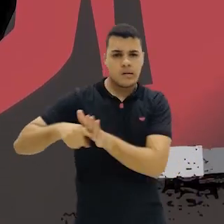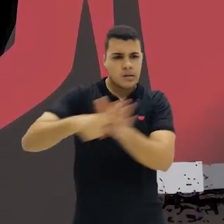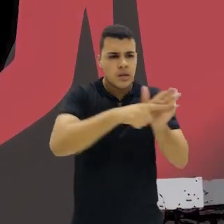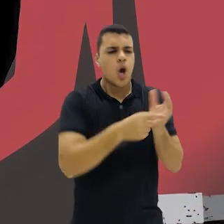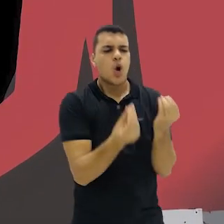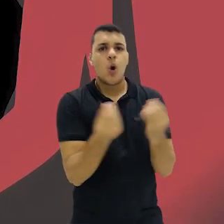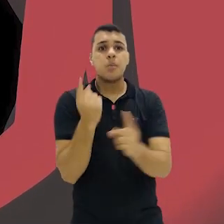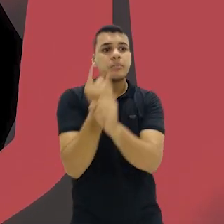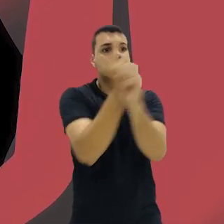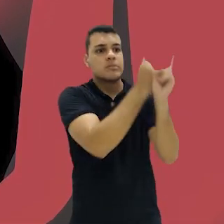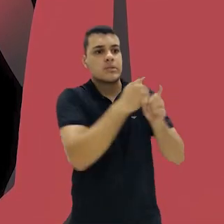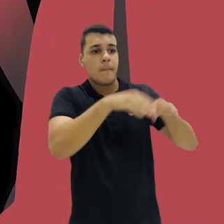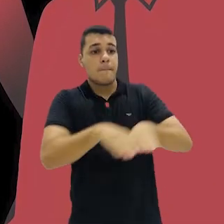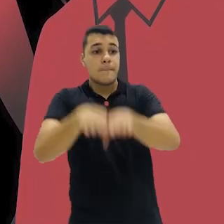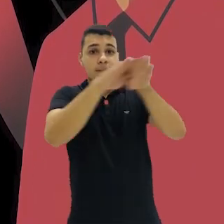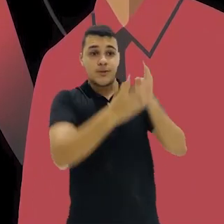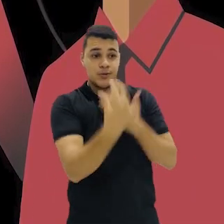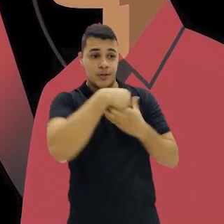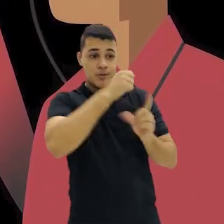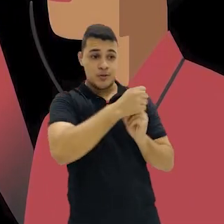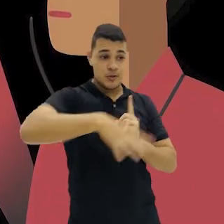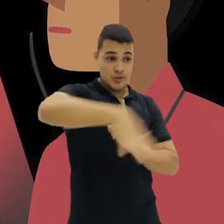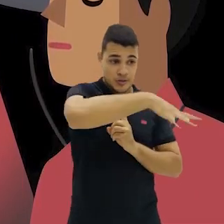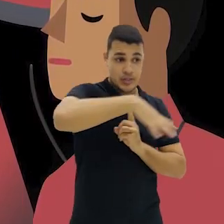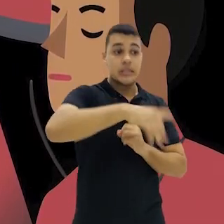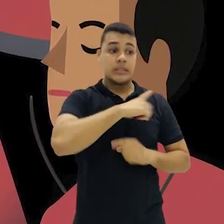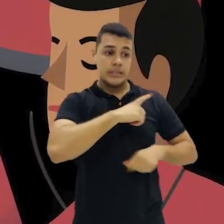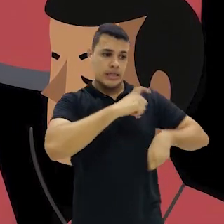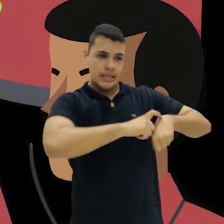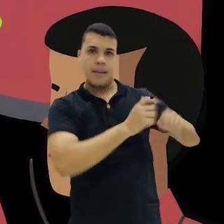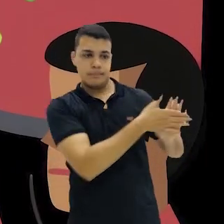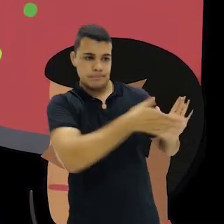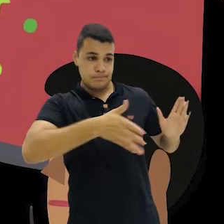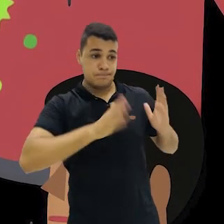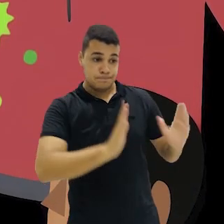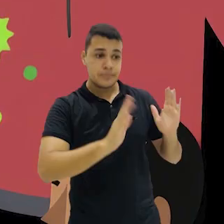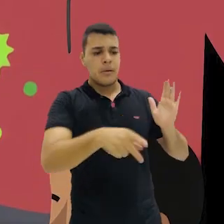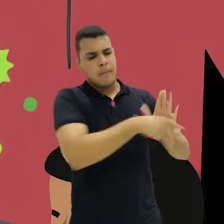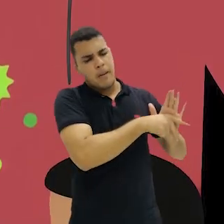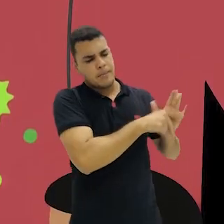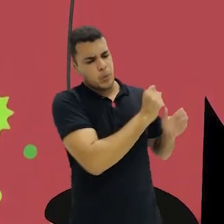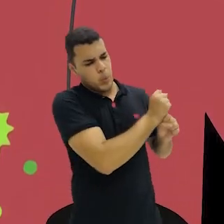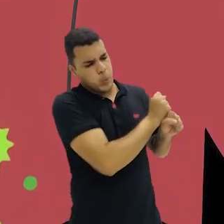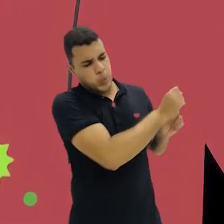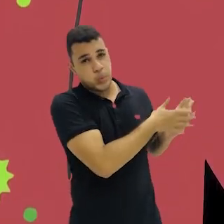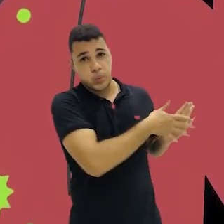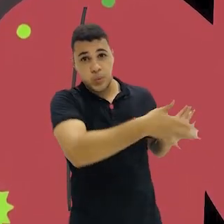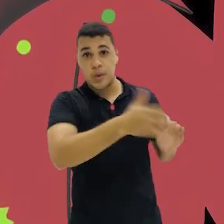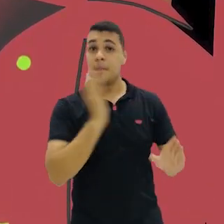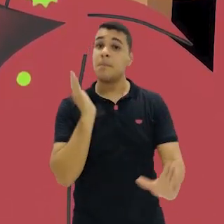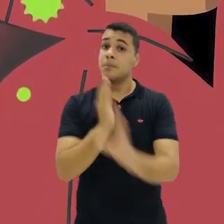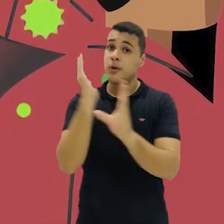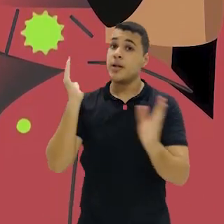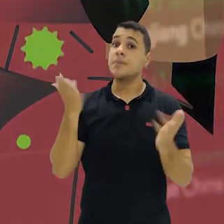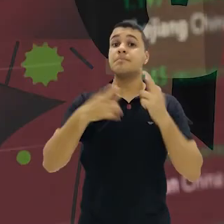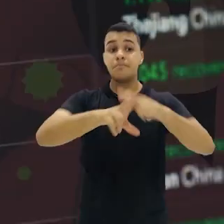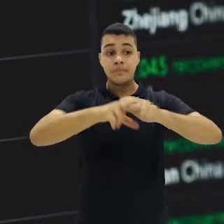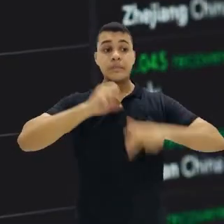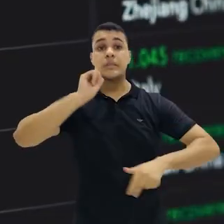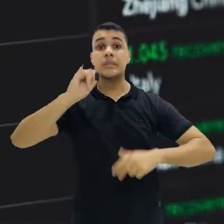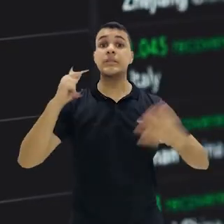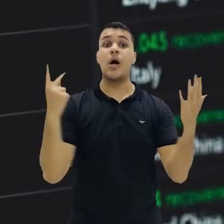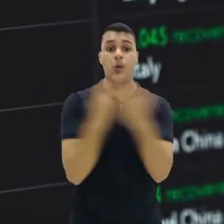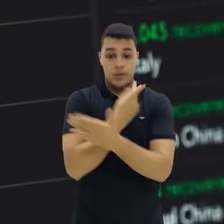Porém, para casos como a pandemia de Covid-19, que exigem soluções rápidas, os estudos de intervenção,